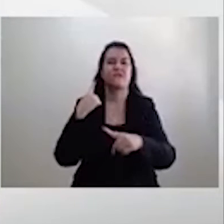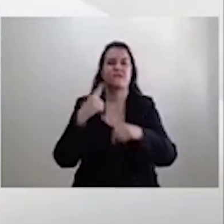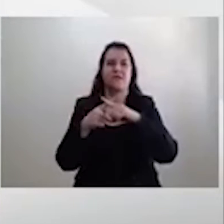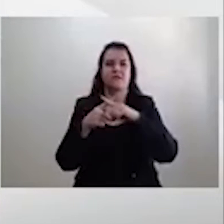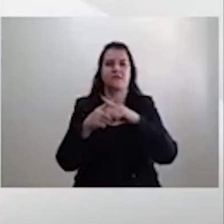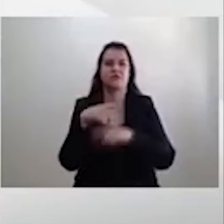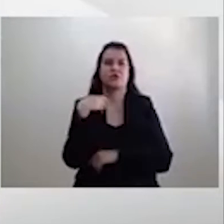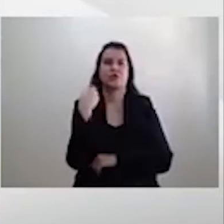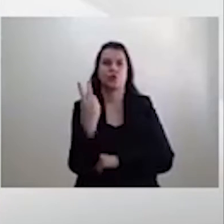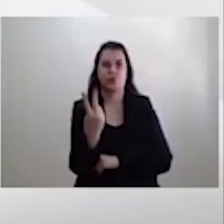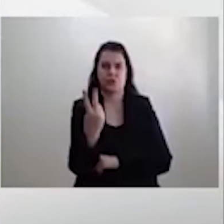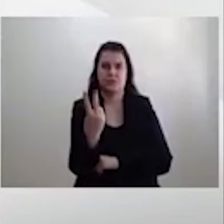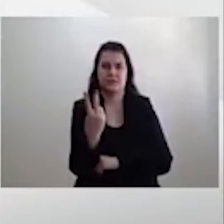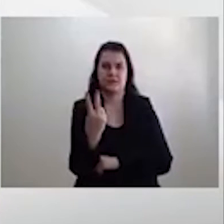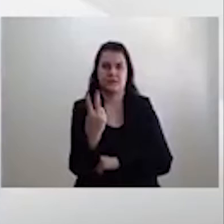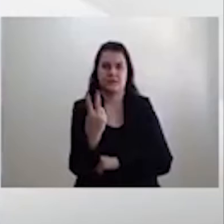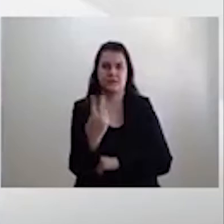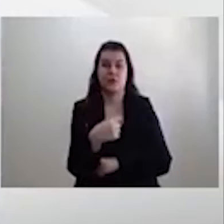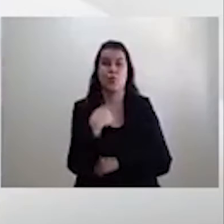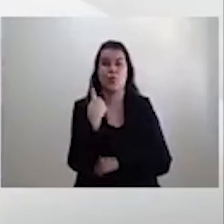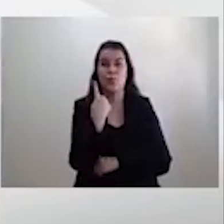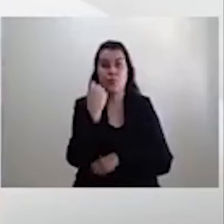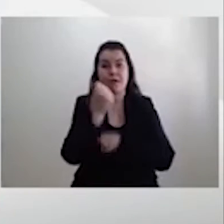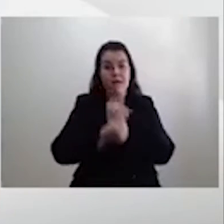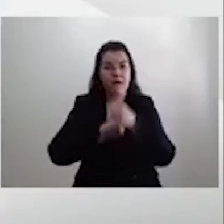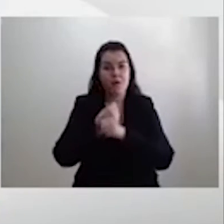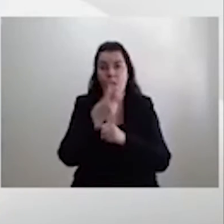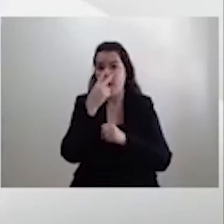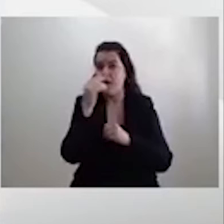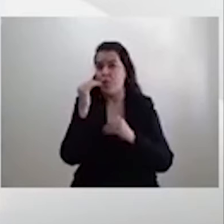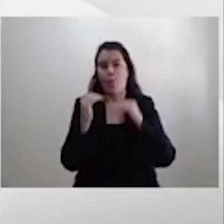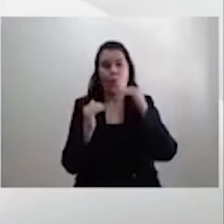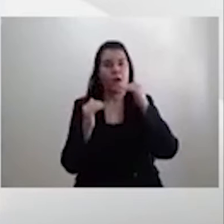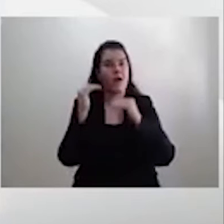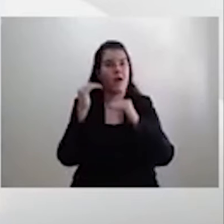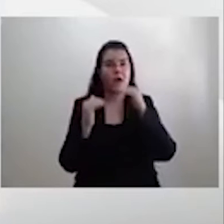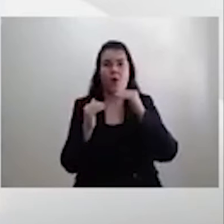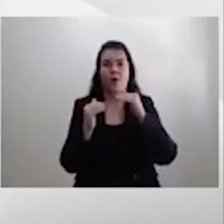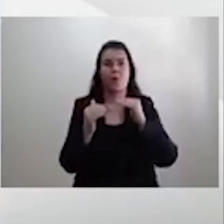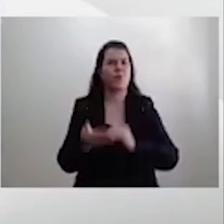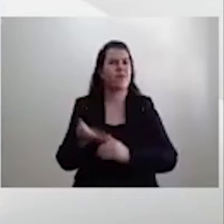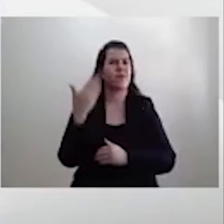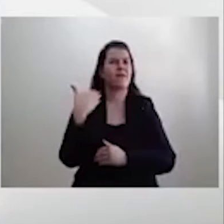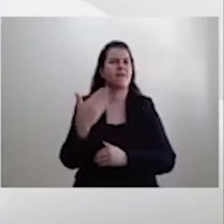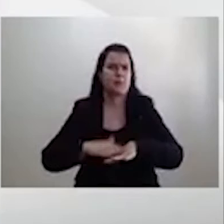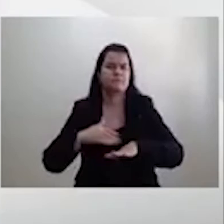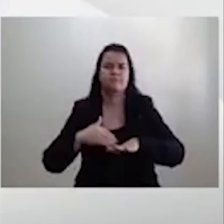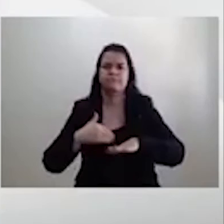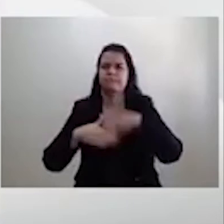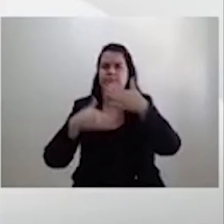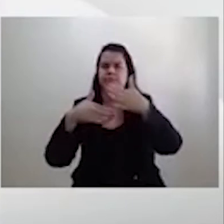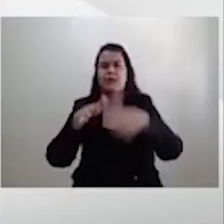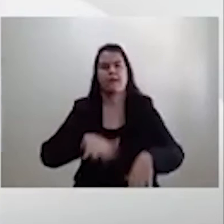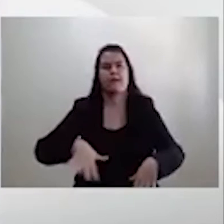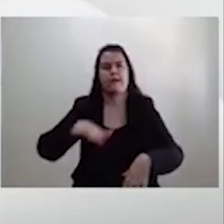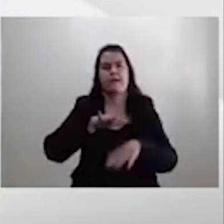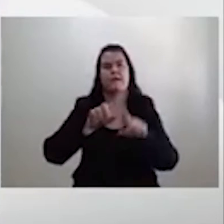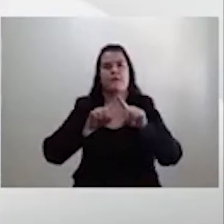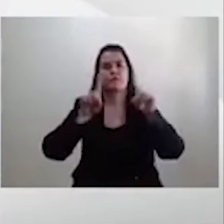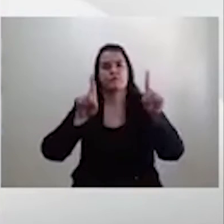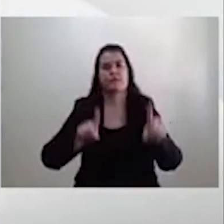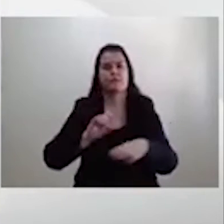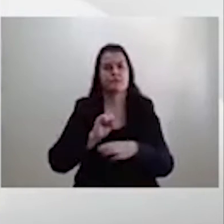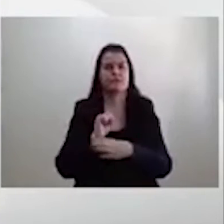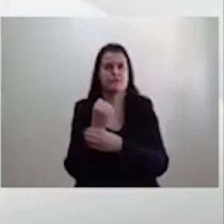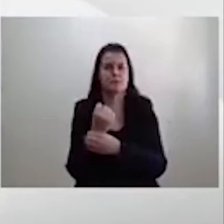seja, investimento de um ano equivale ao que foi feito em 26 anos no estado. É claro, né, que a gente ainda